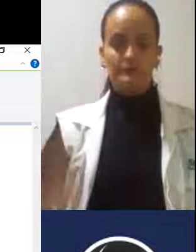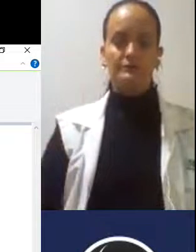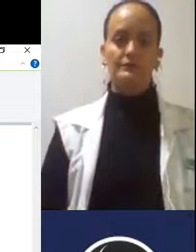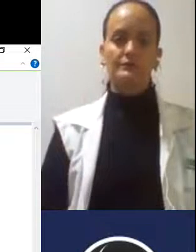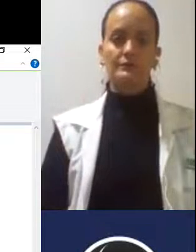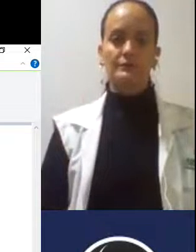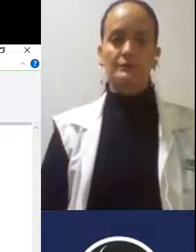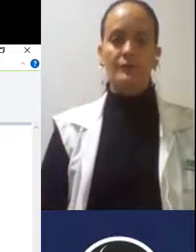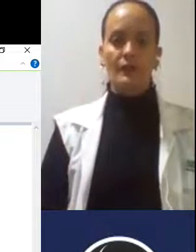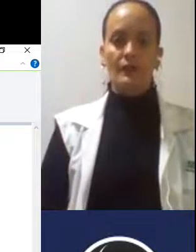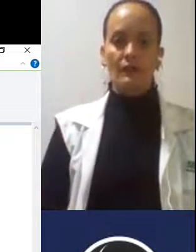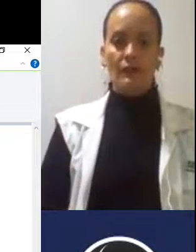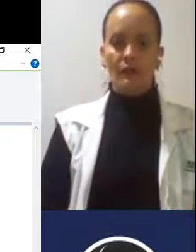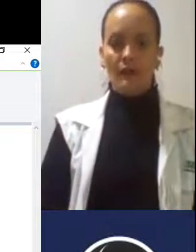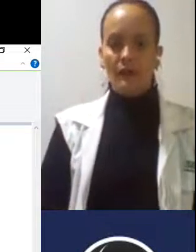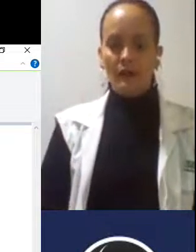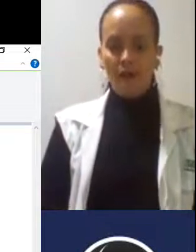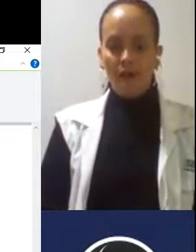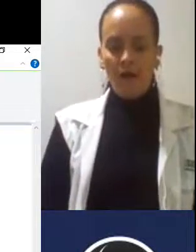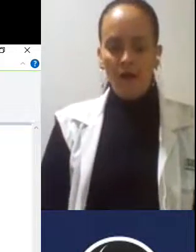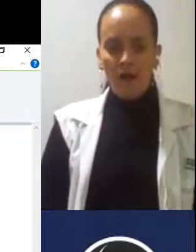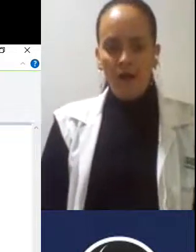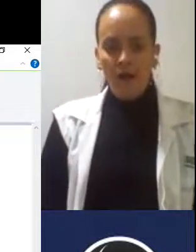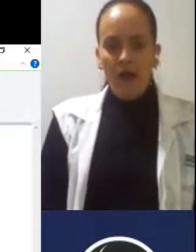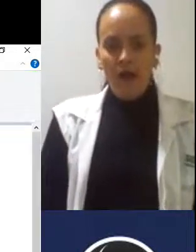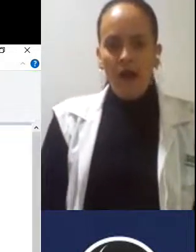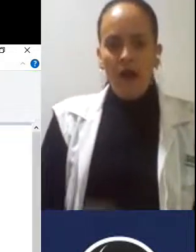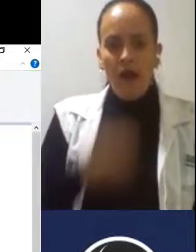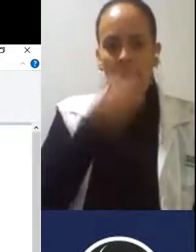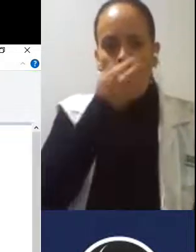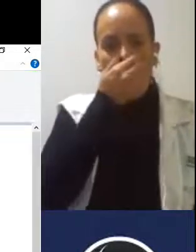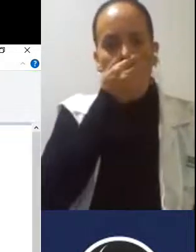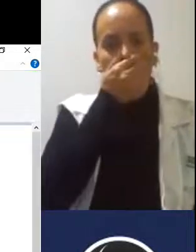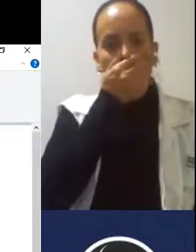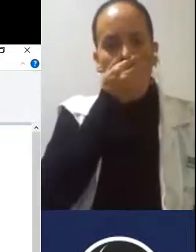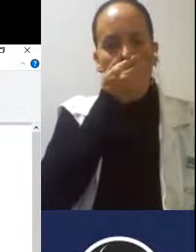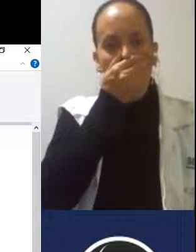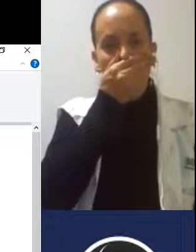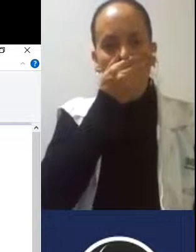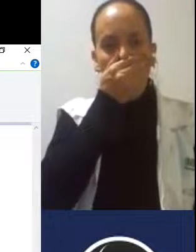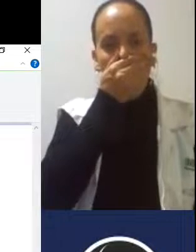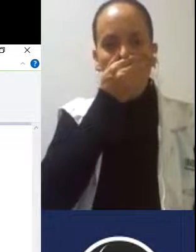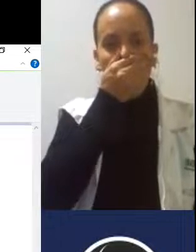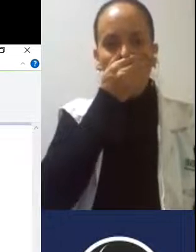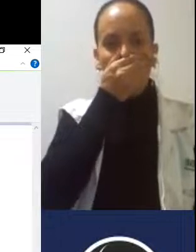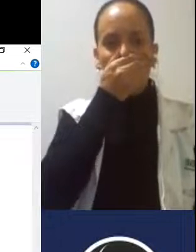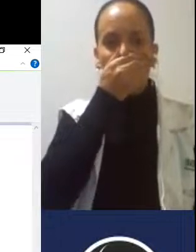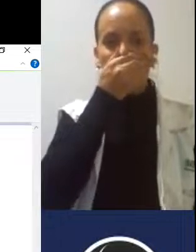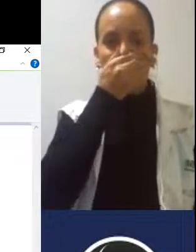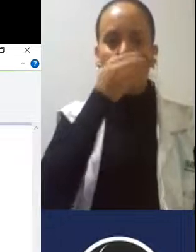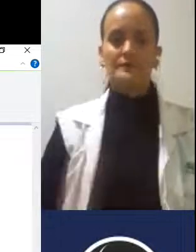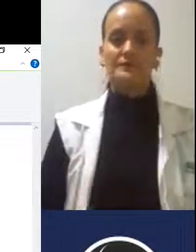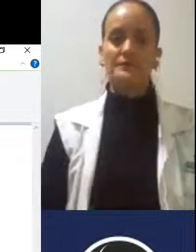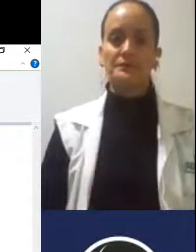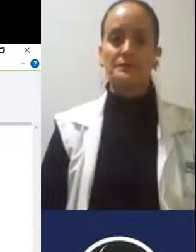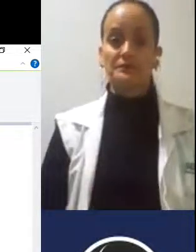Associação em série. Então, o valor de todas essas resistências aqui, ó,